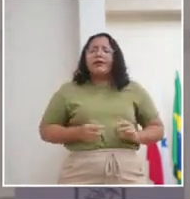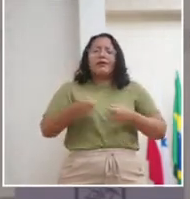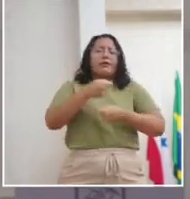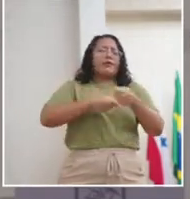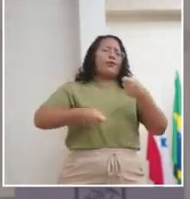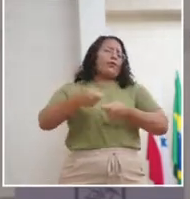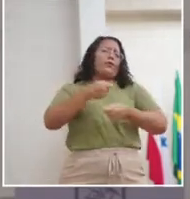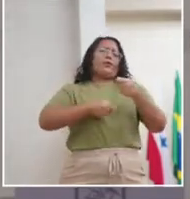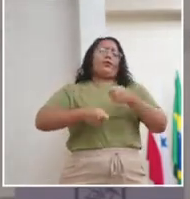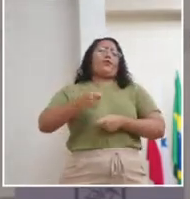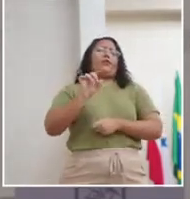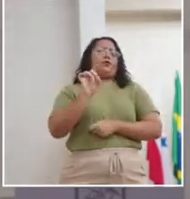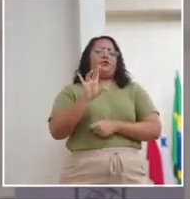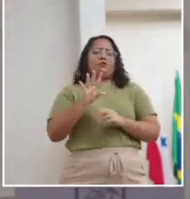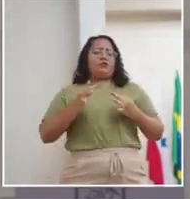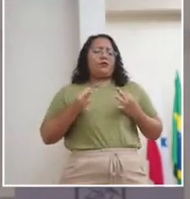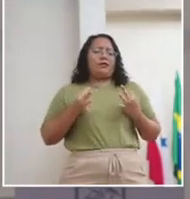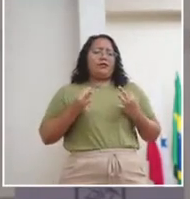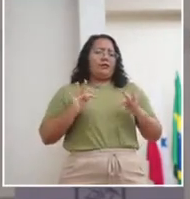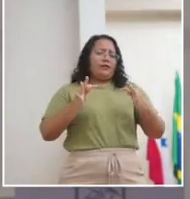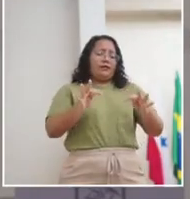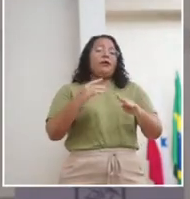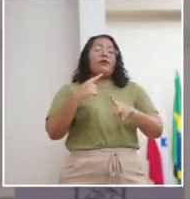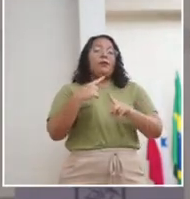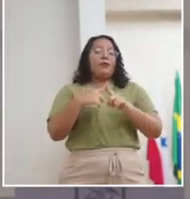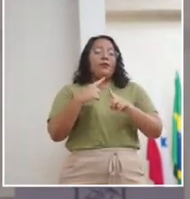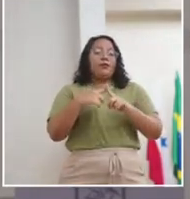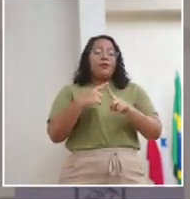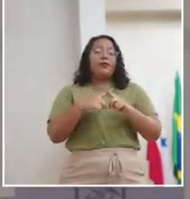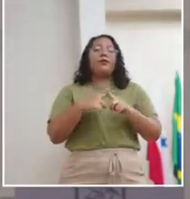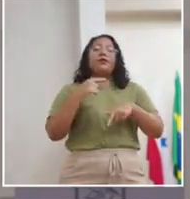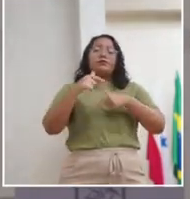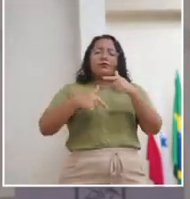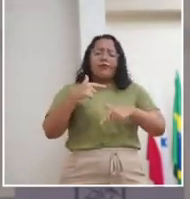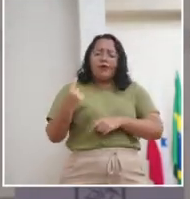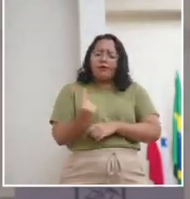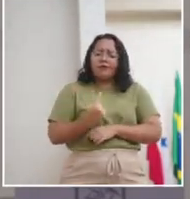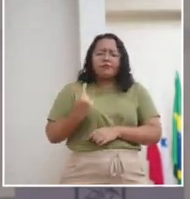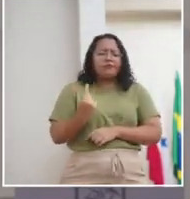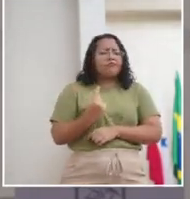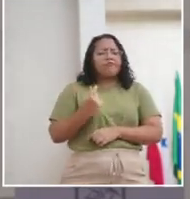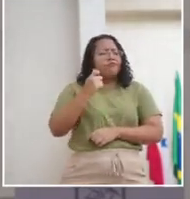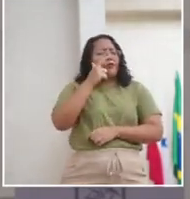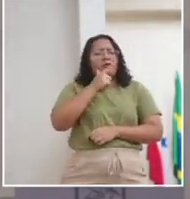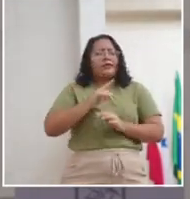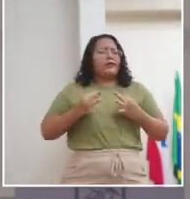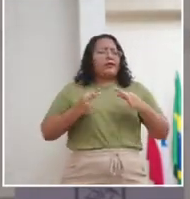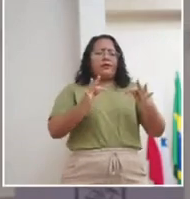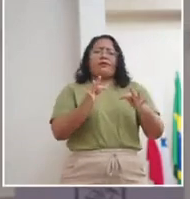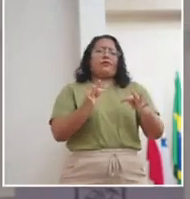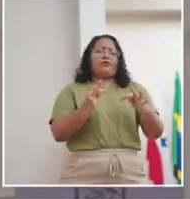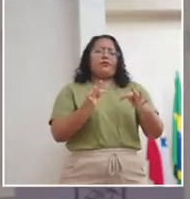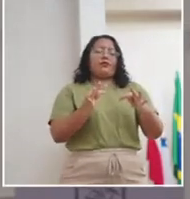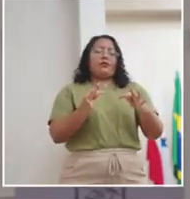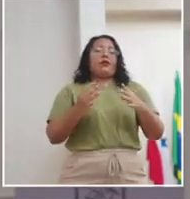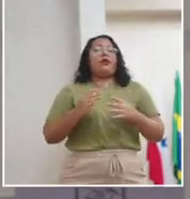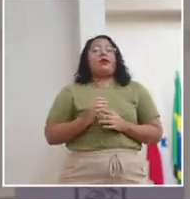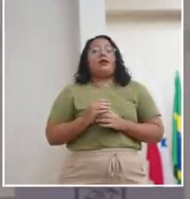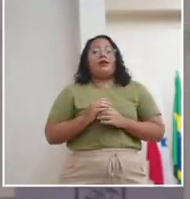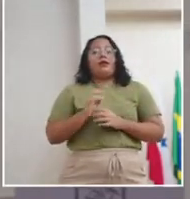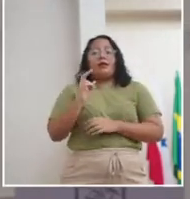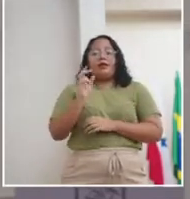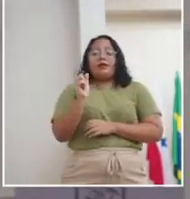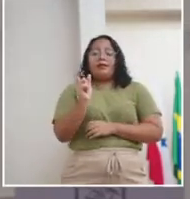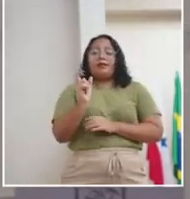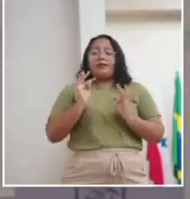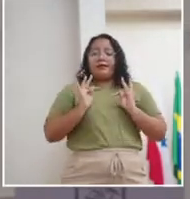a tecnologia, porque as ferramentas isoladas não fazem uma tecnologia. O termo tec-economia